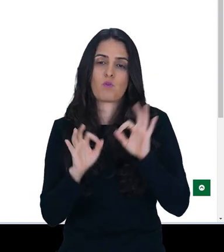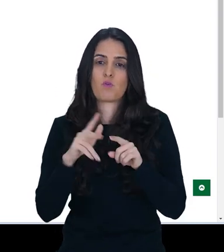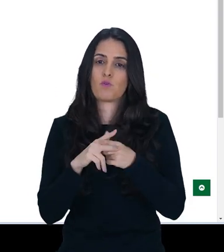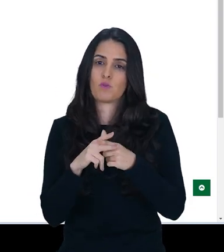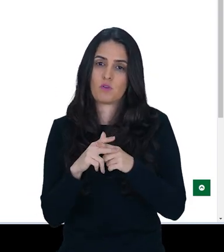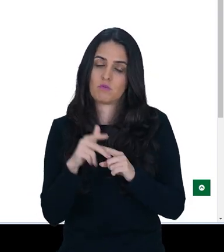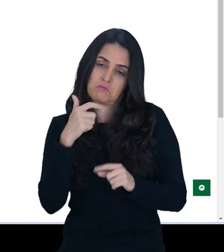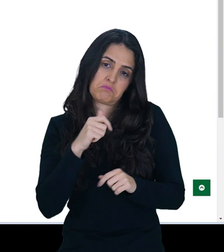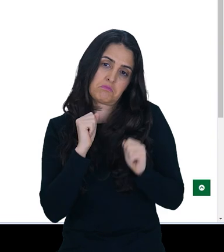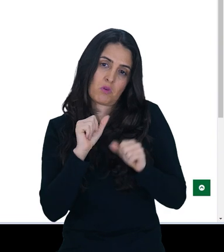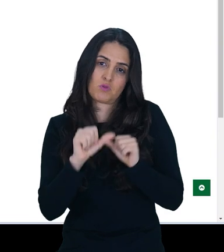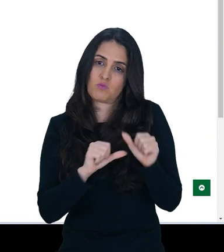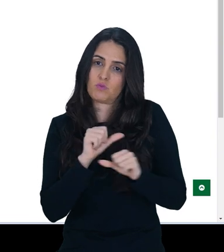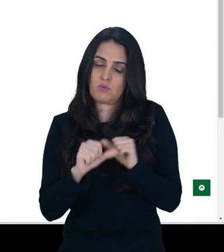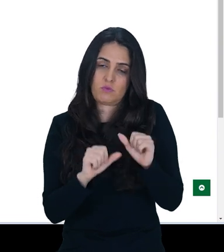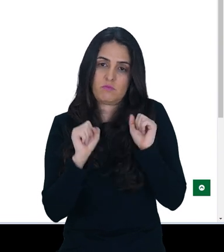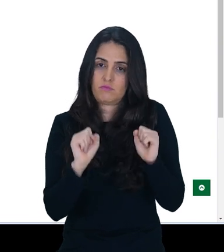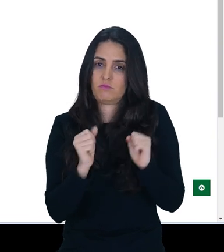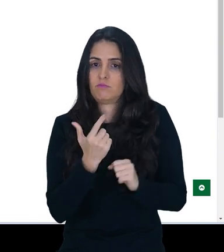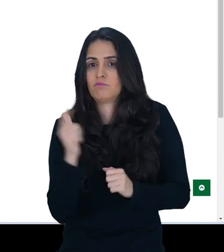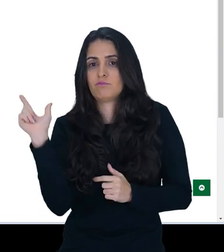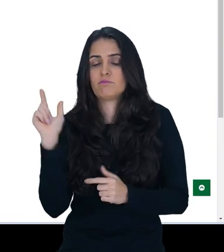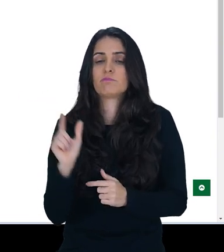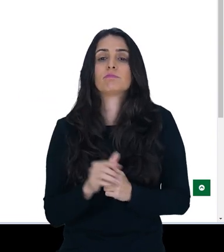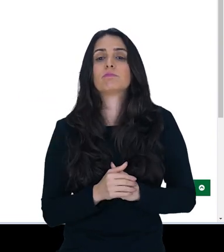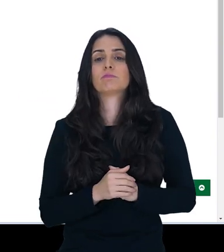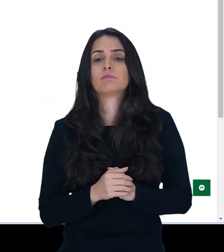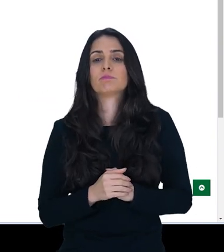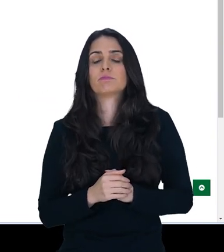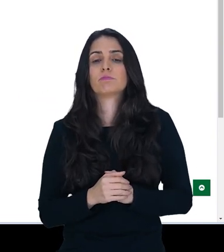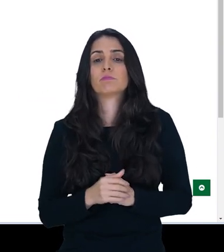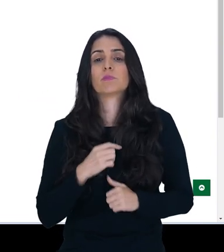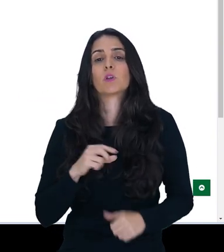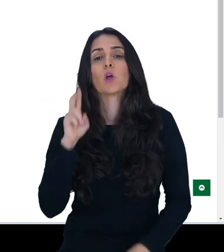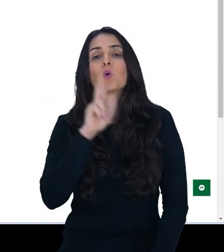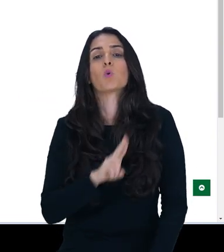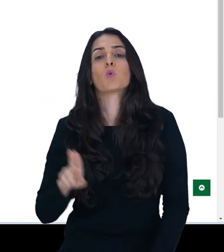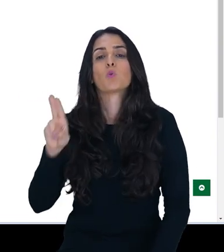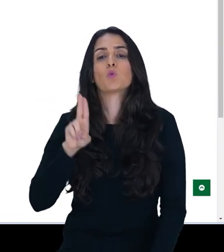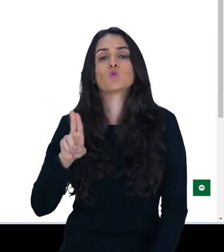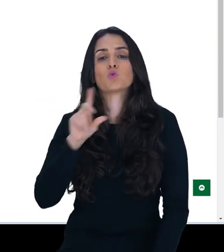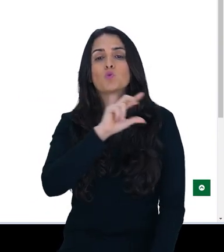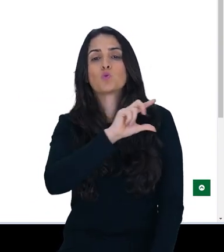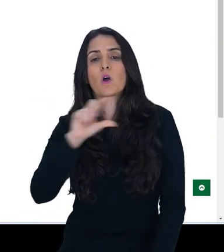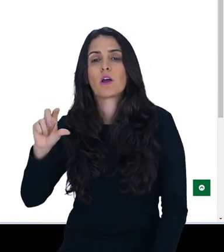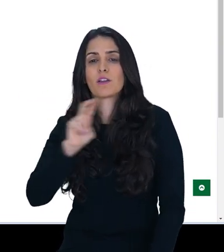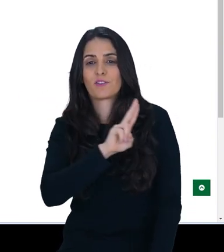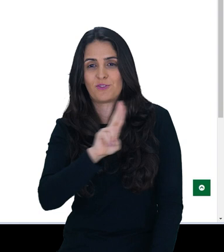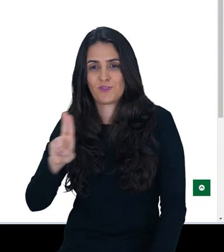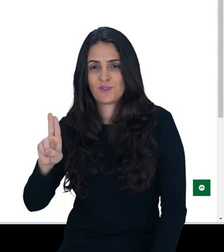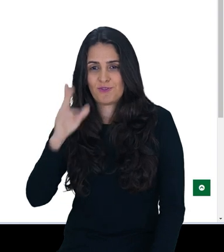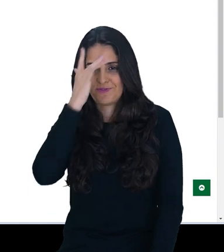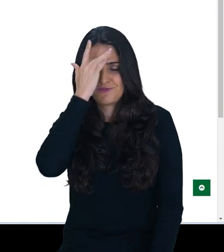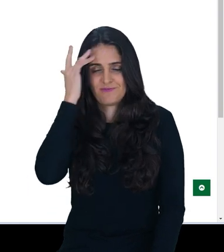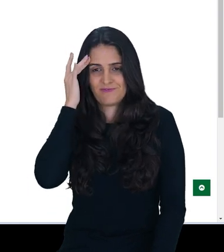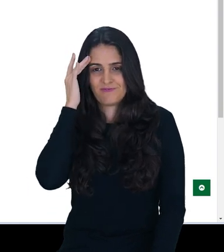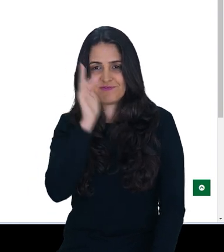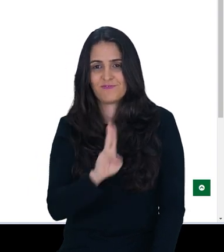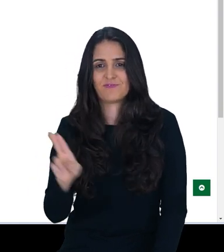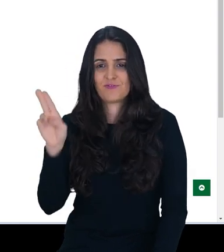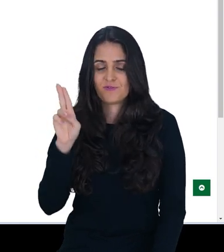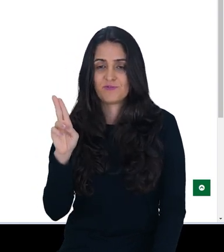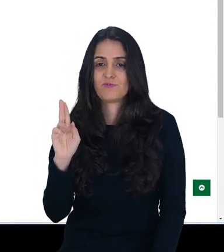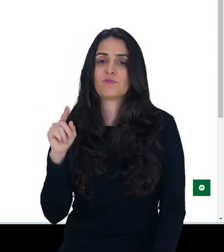se eu quiser modificado posso colocar também o próximo que eu quero é o usuário para aparecer o nome